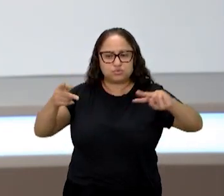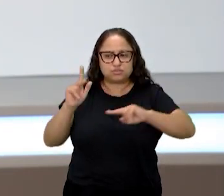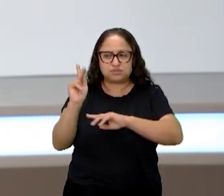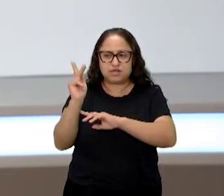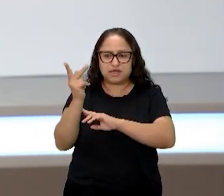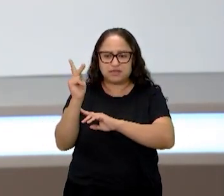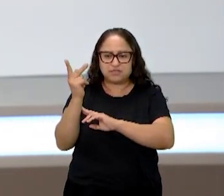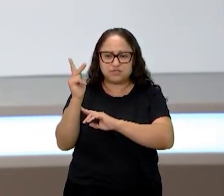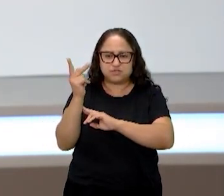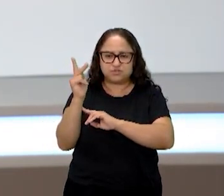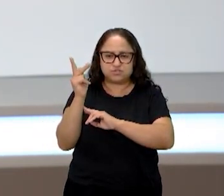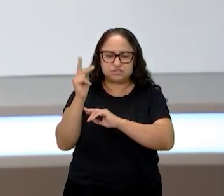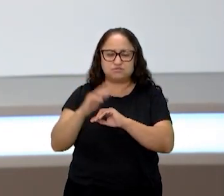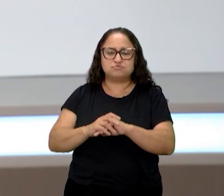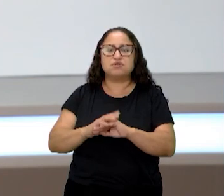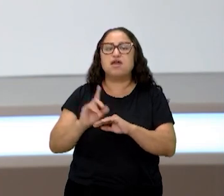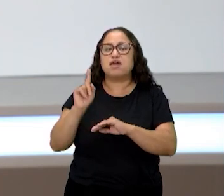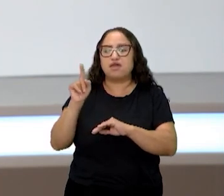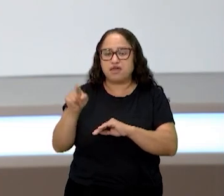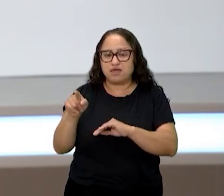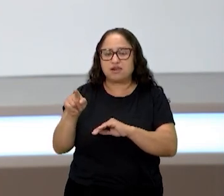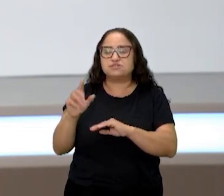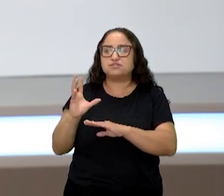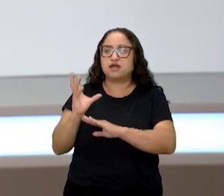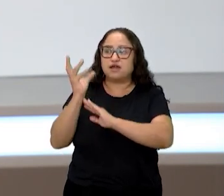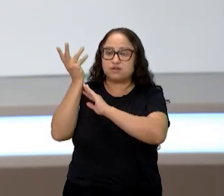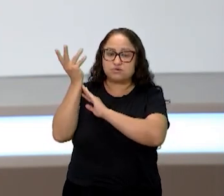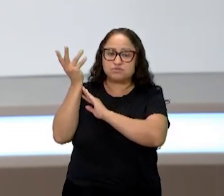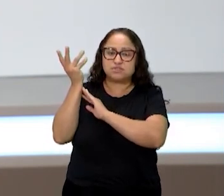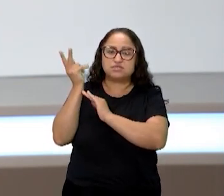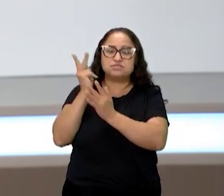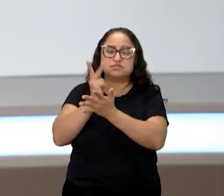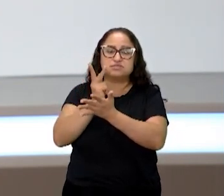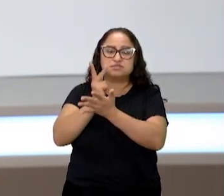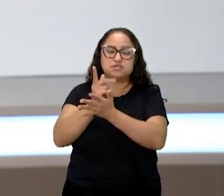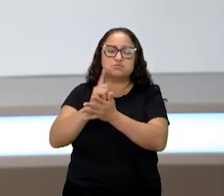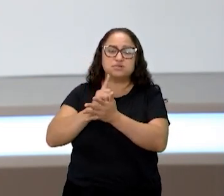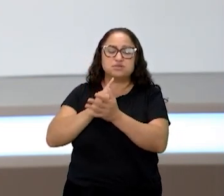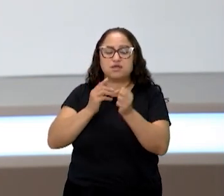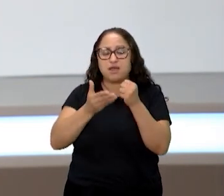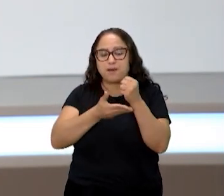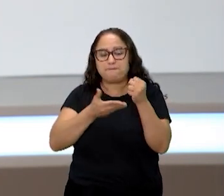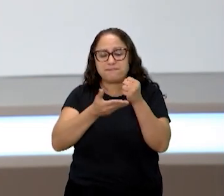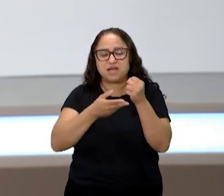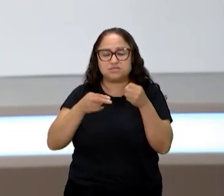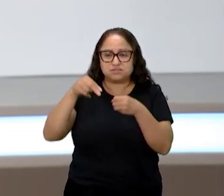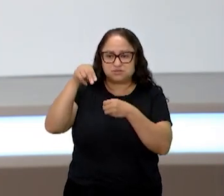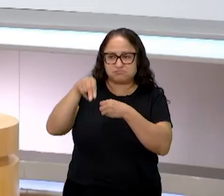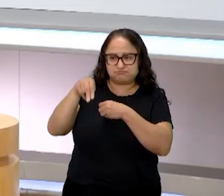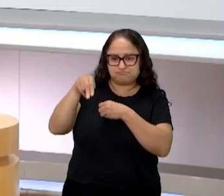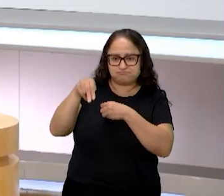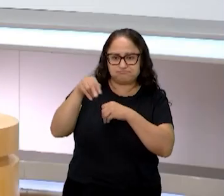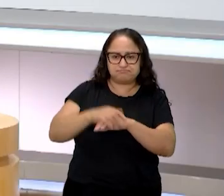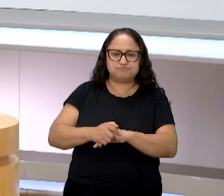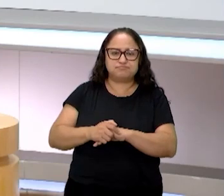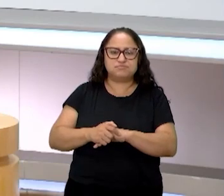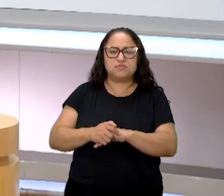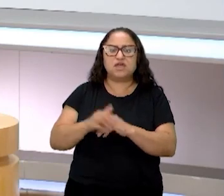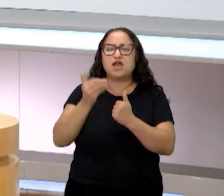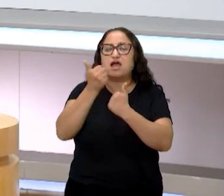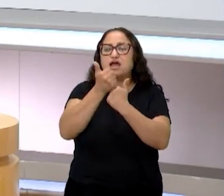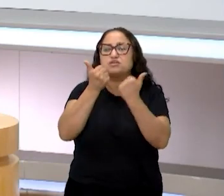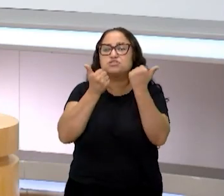hidrogênio. E essas ligações, elas acontecem através das bases nitrogenadas. A estrutura